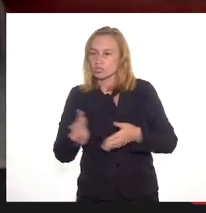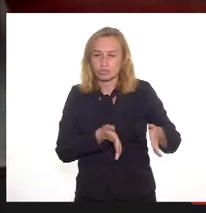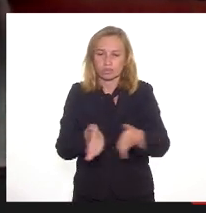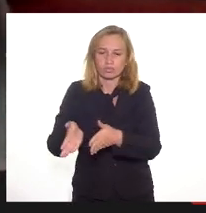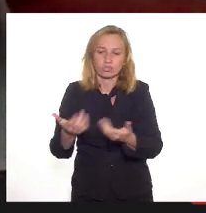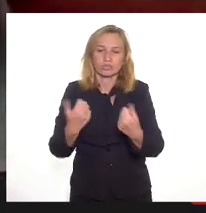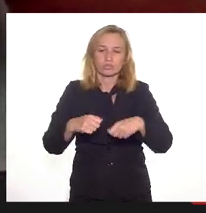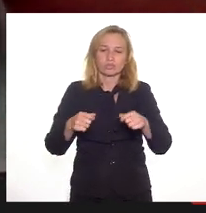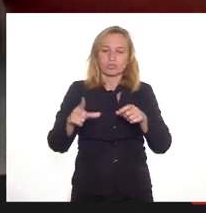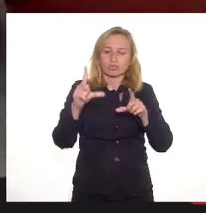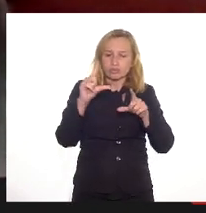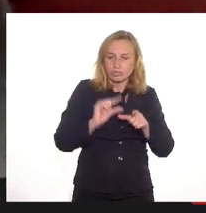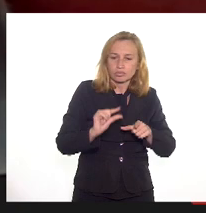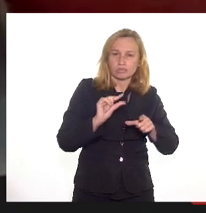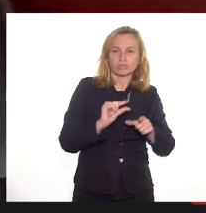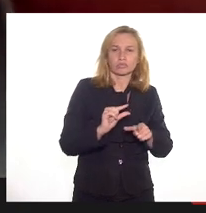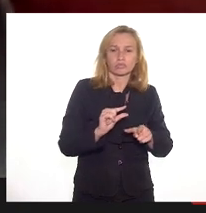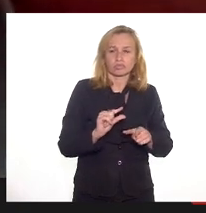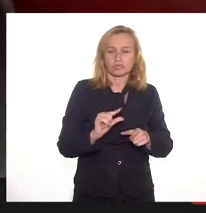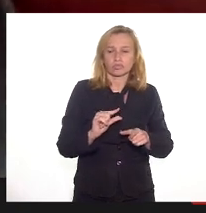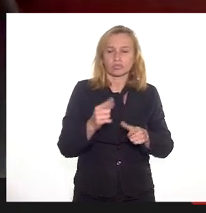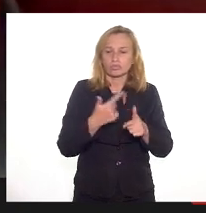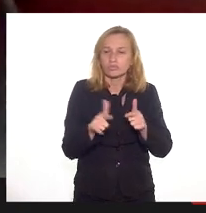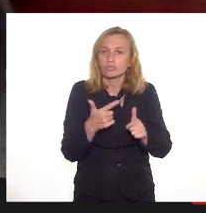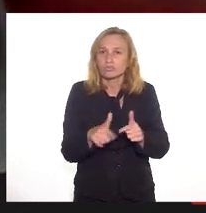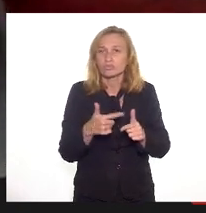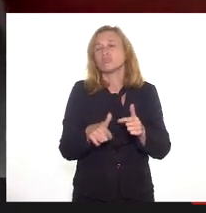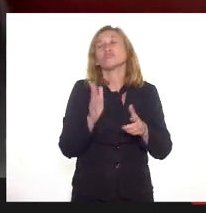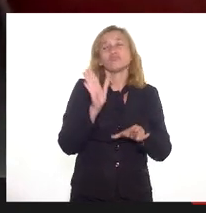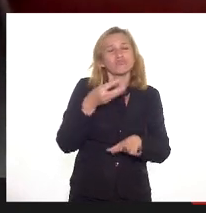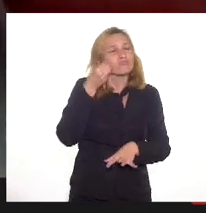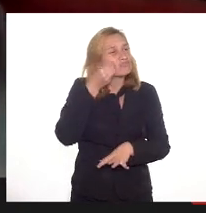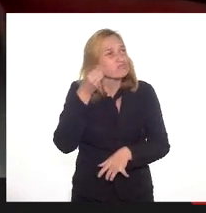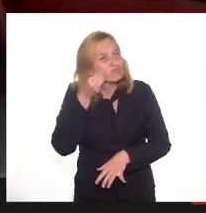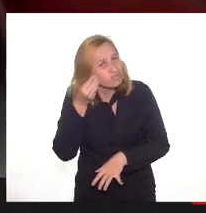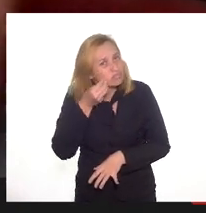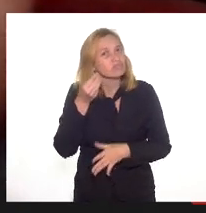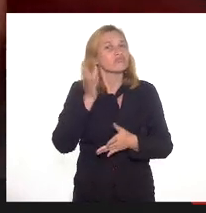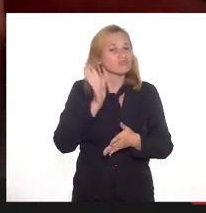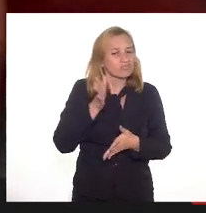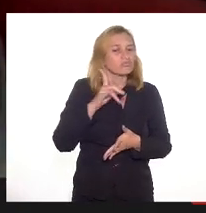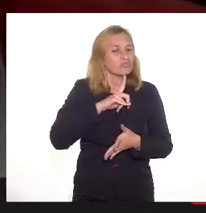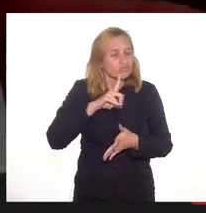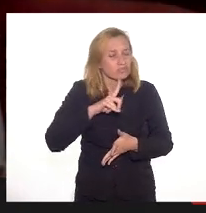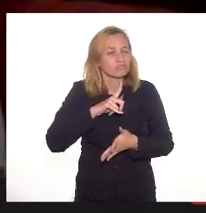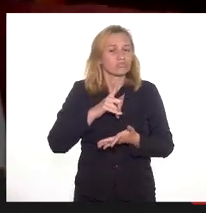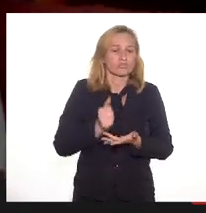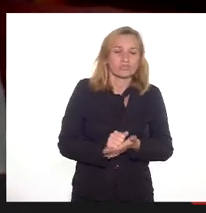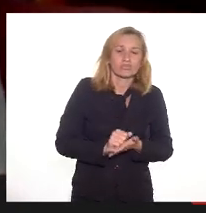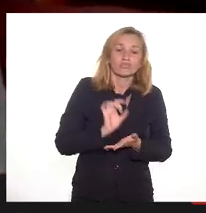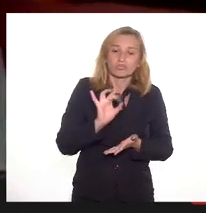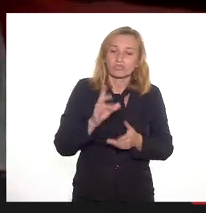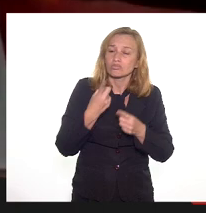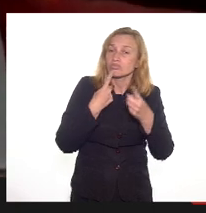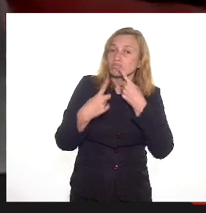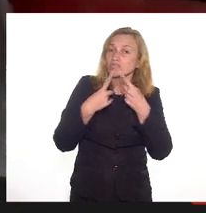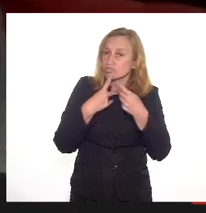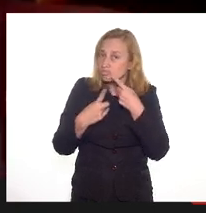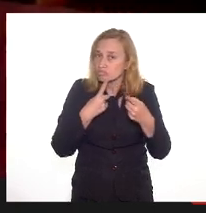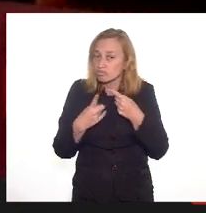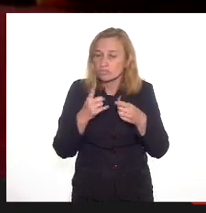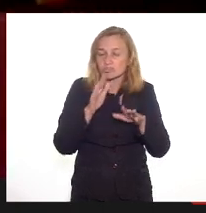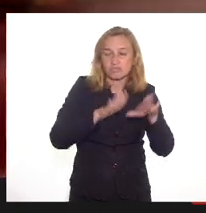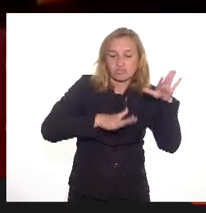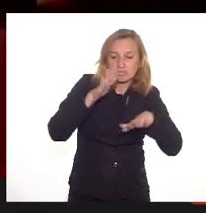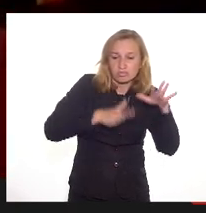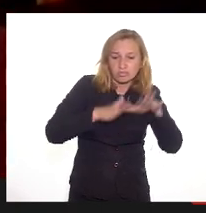as nossas distâncias. A gente já acumulou muita experiência, muita vivência. A gente sabe que só através desse diálogo, independente